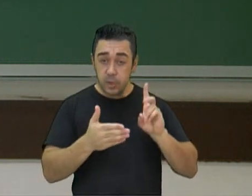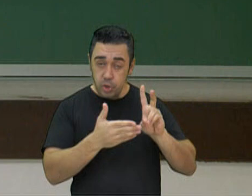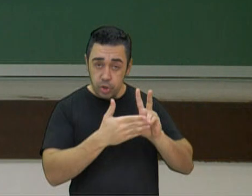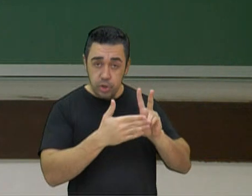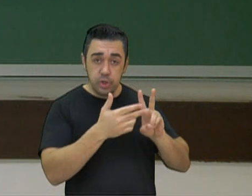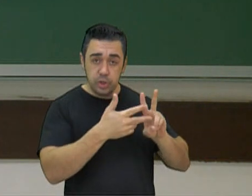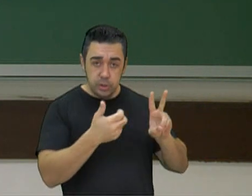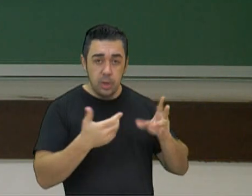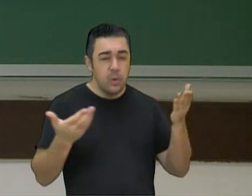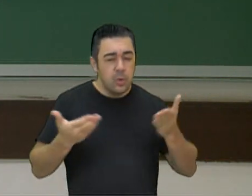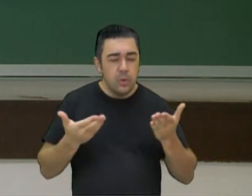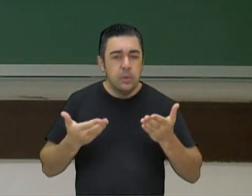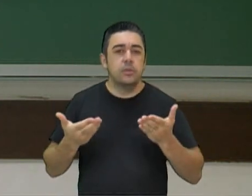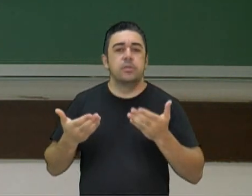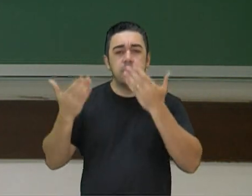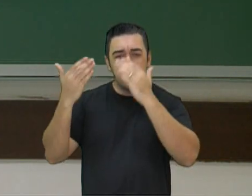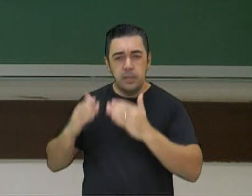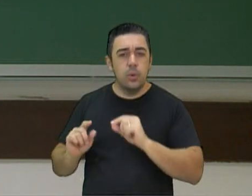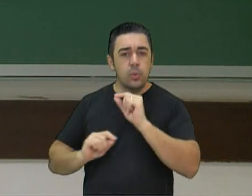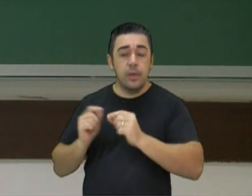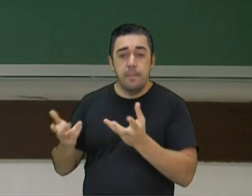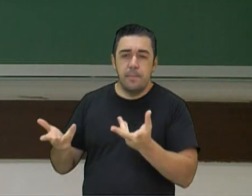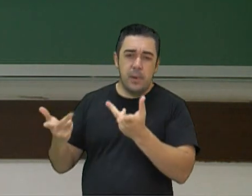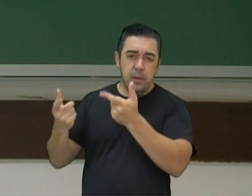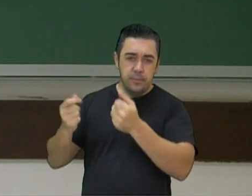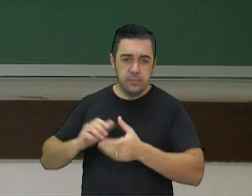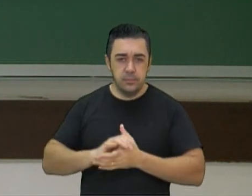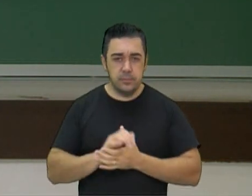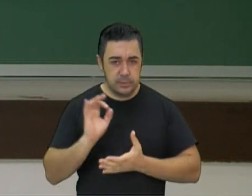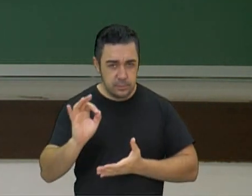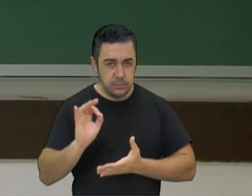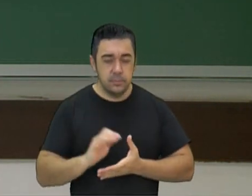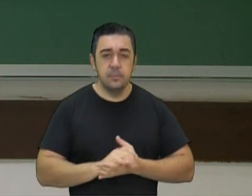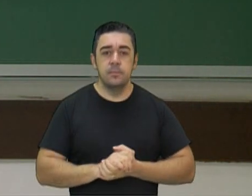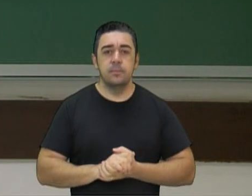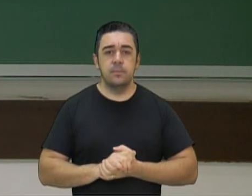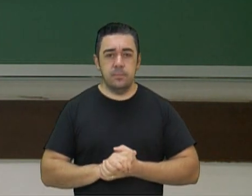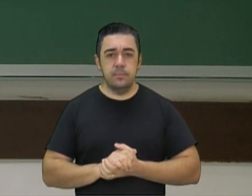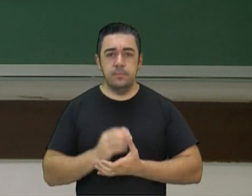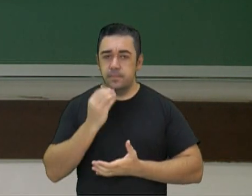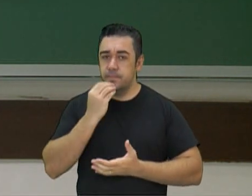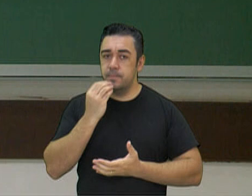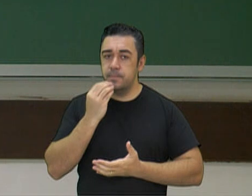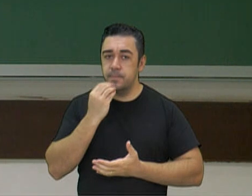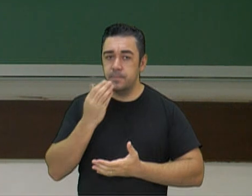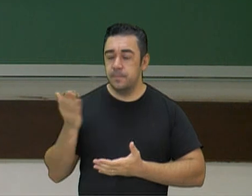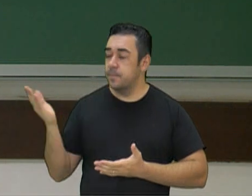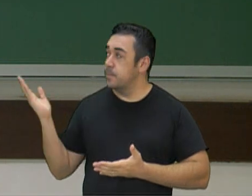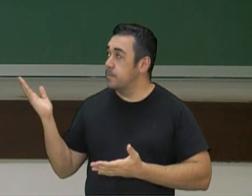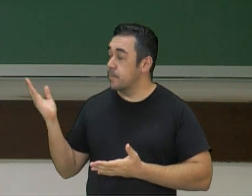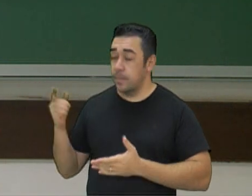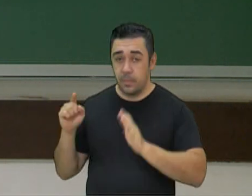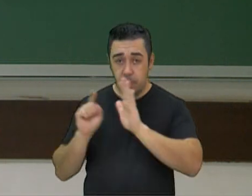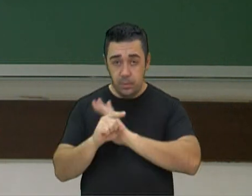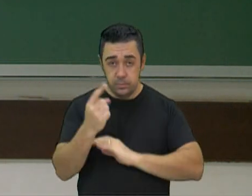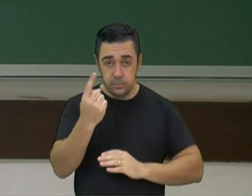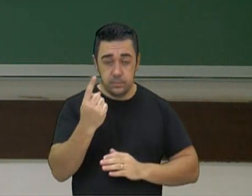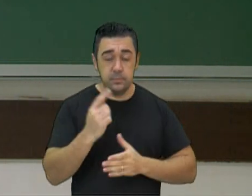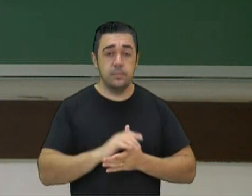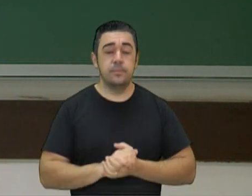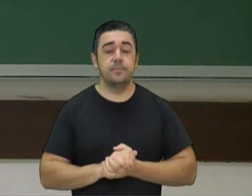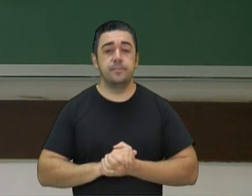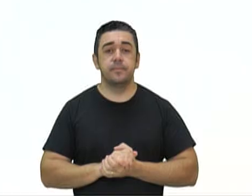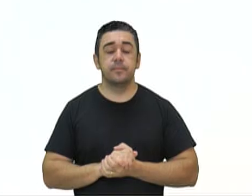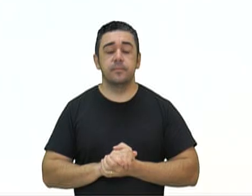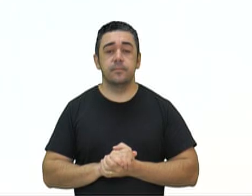está analisando as características de um conto maravilhoso, certo? Vamos fazer um teste. Vamos para a questão 1 aqui, galera. Olha lá a